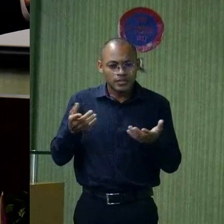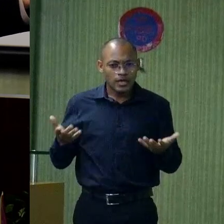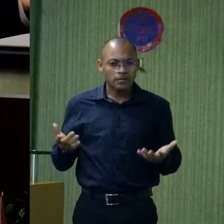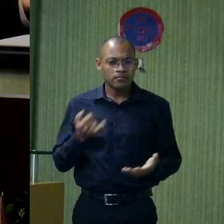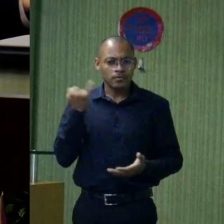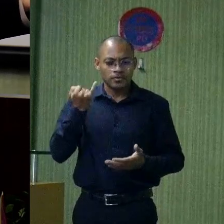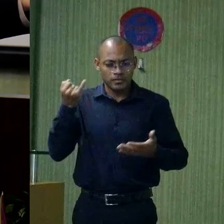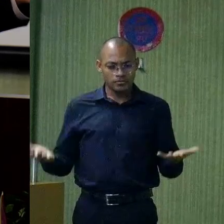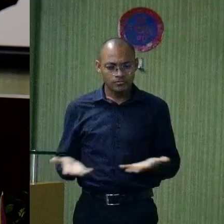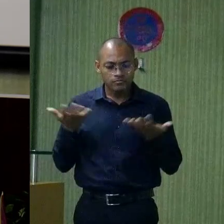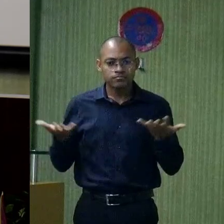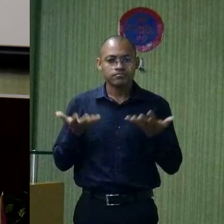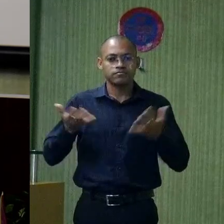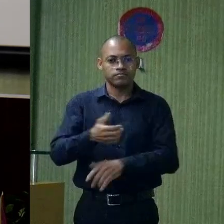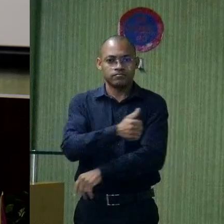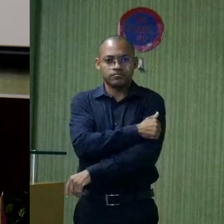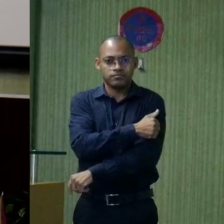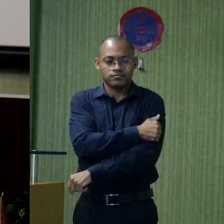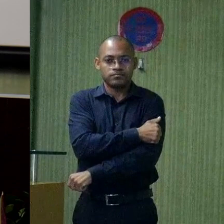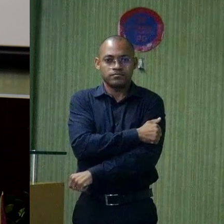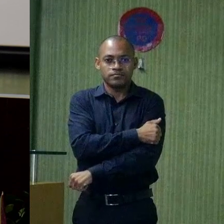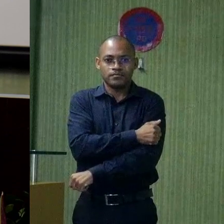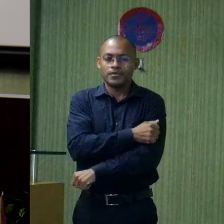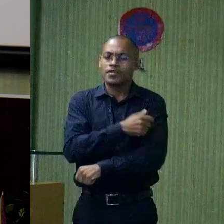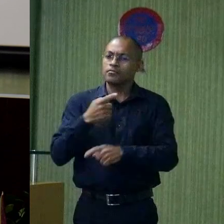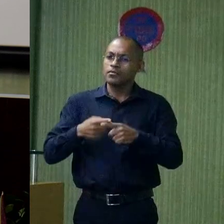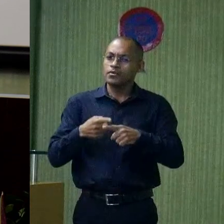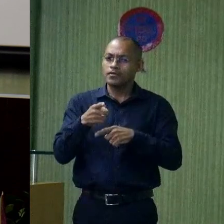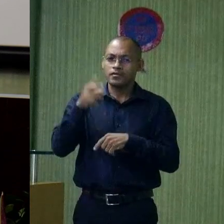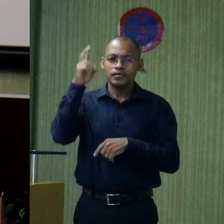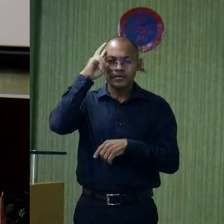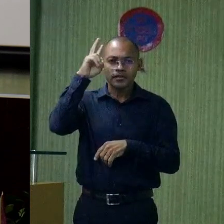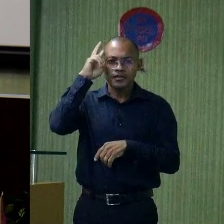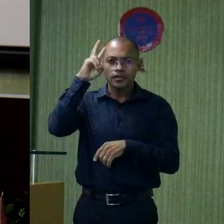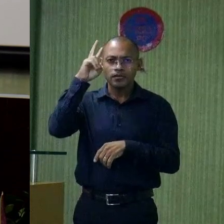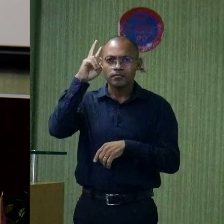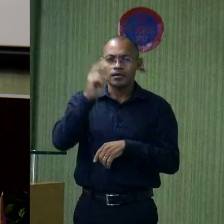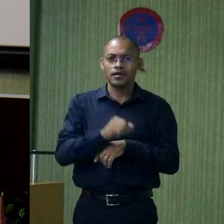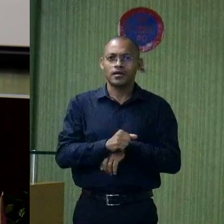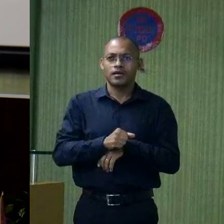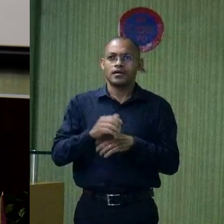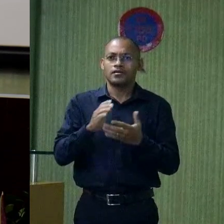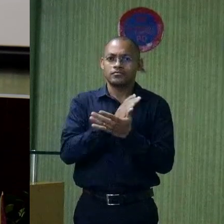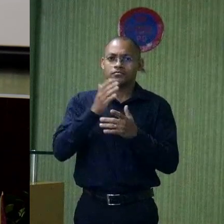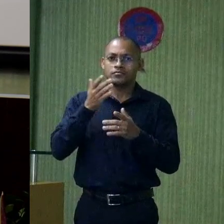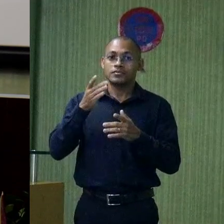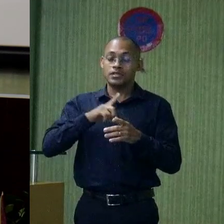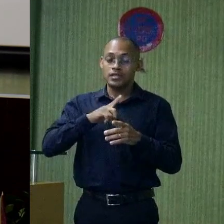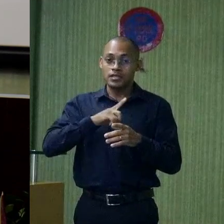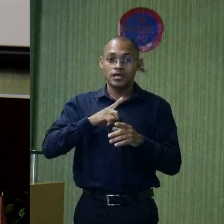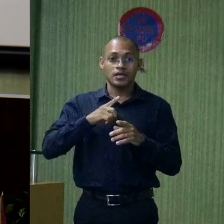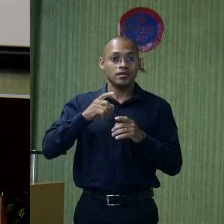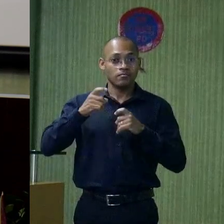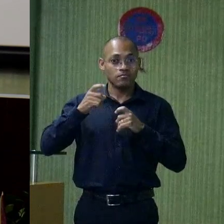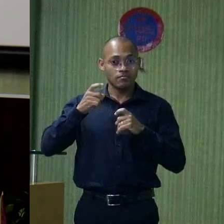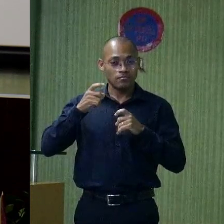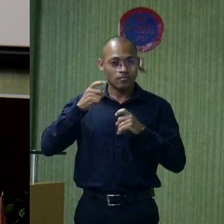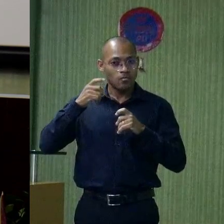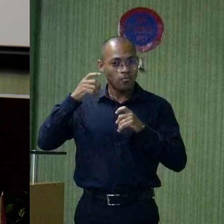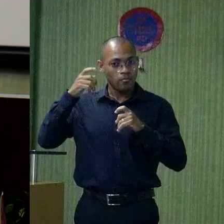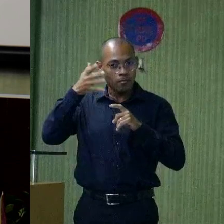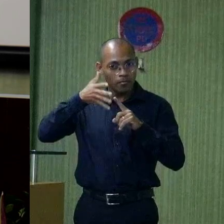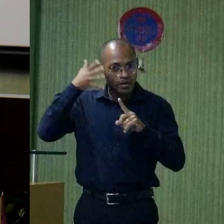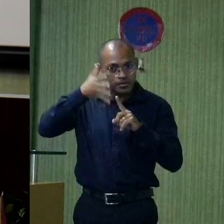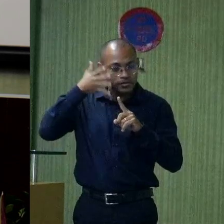fez recentemente um palestrante se você lembra Isabela médico que é autista né então e quando